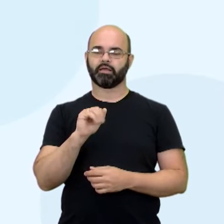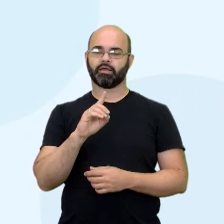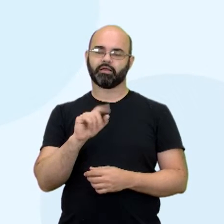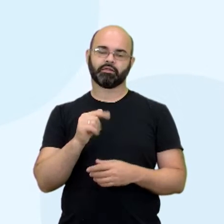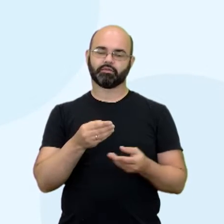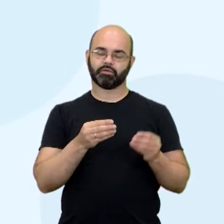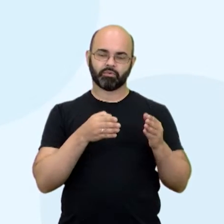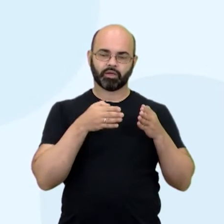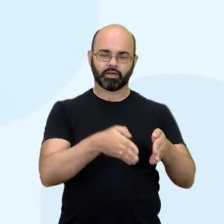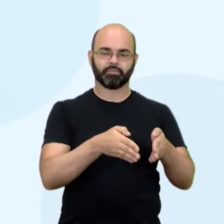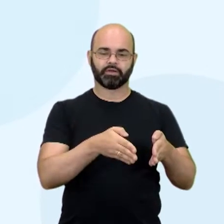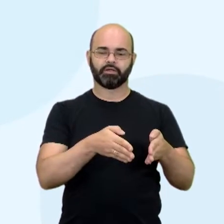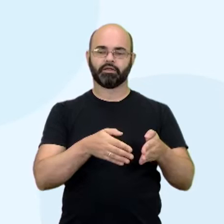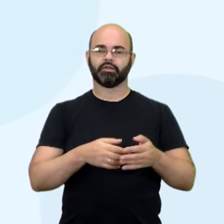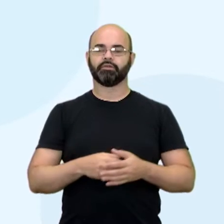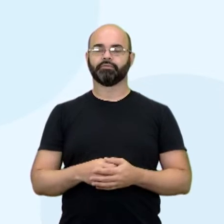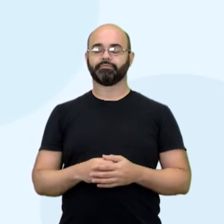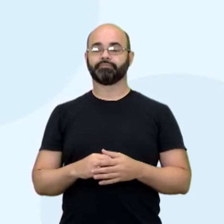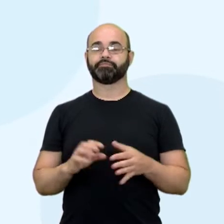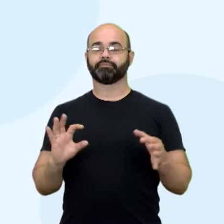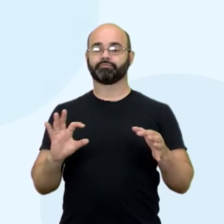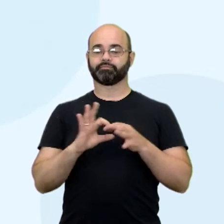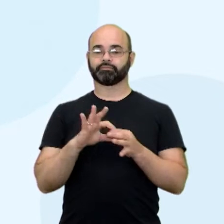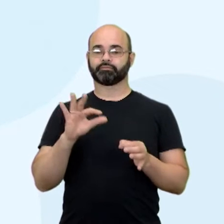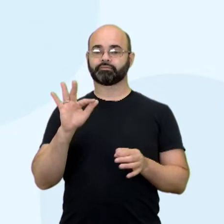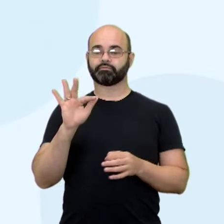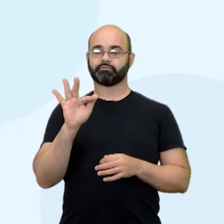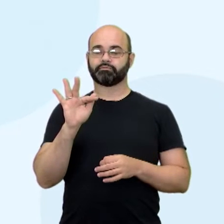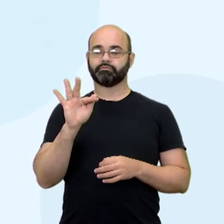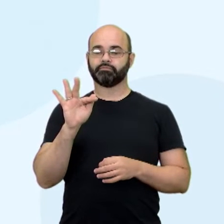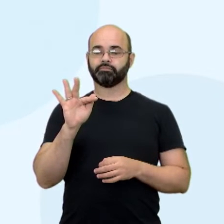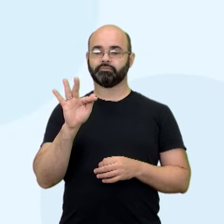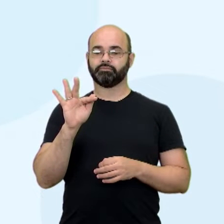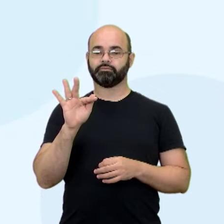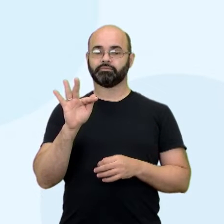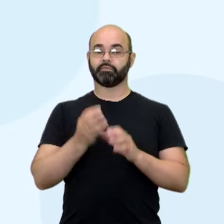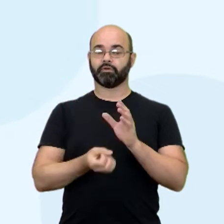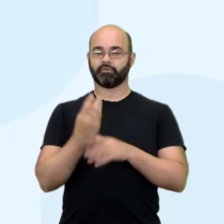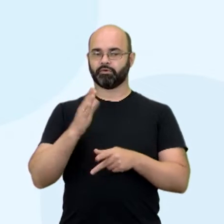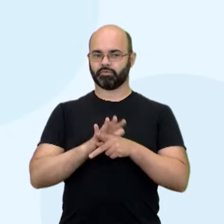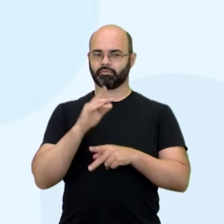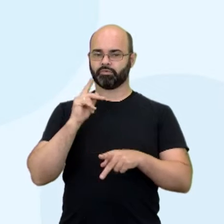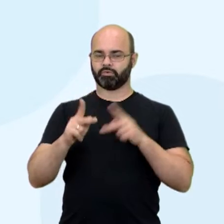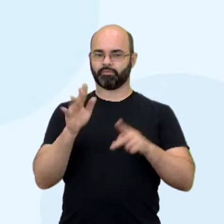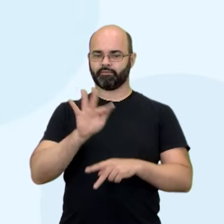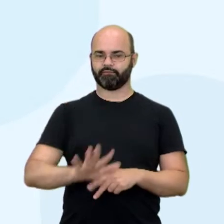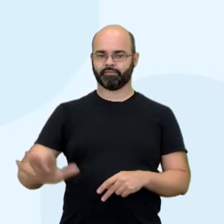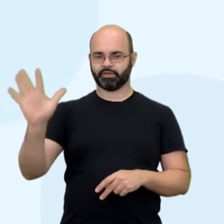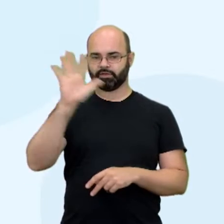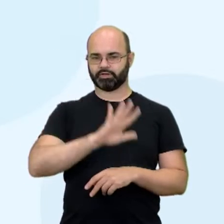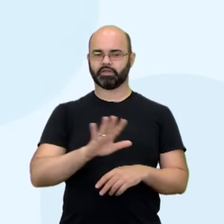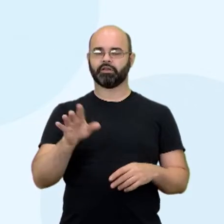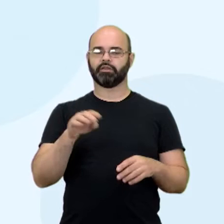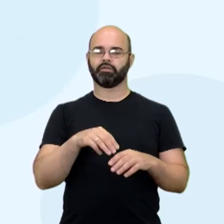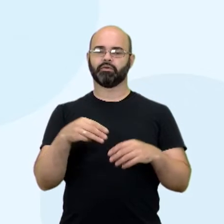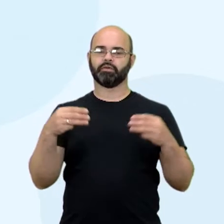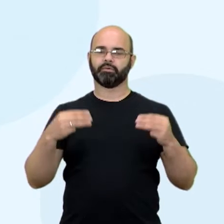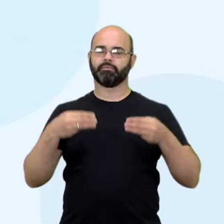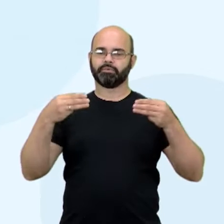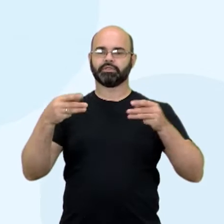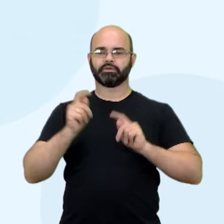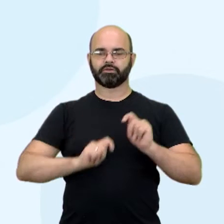federal, ele é vinculado ao Ministério da Economia. Suas atividades de pesquisa fornecem